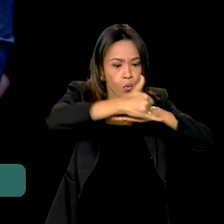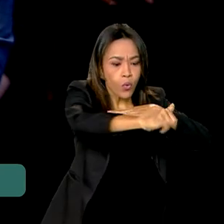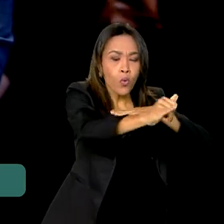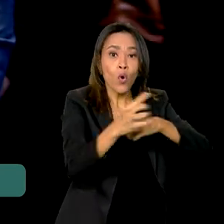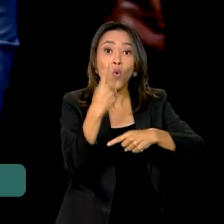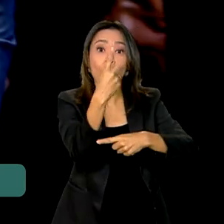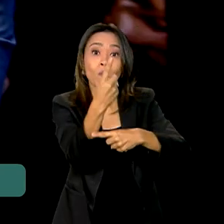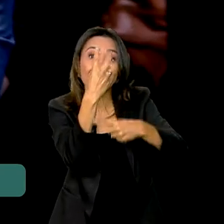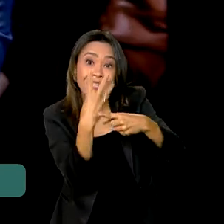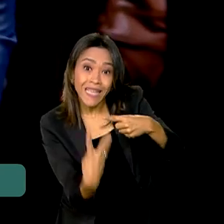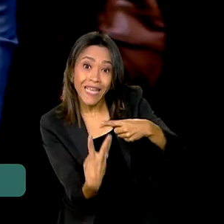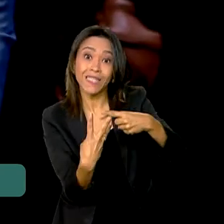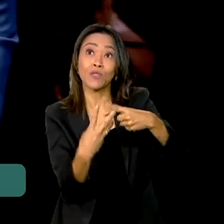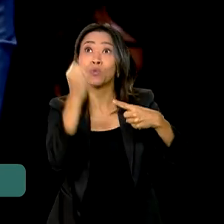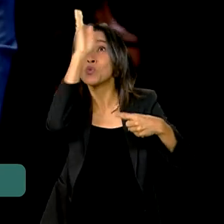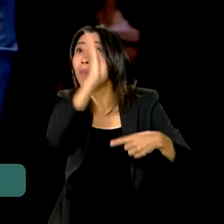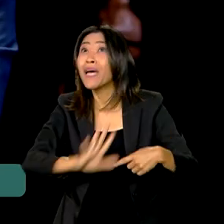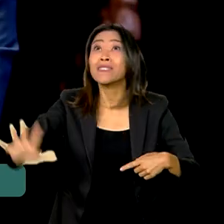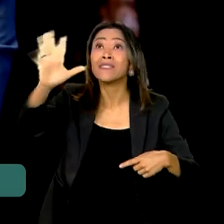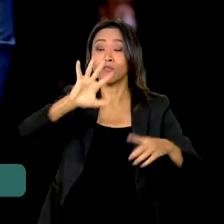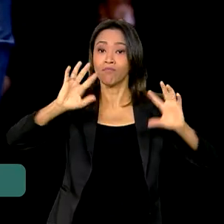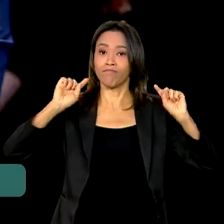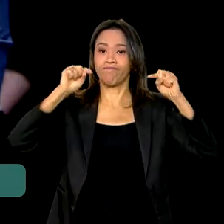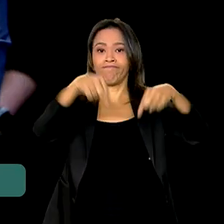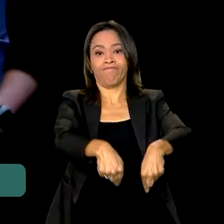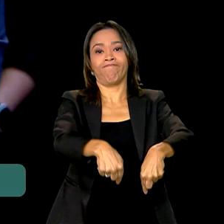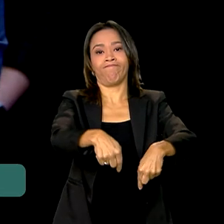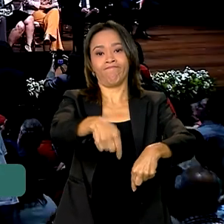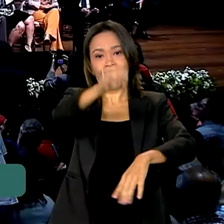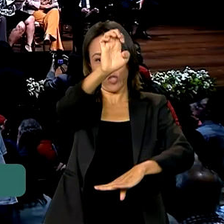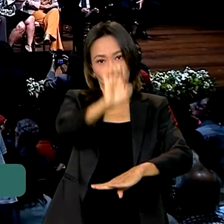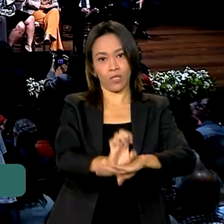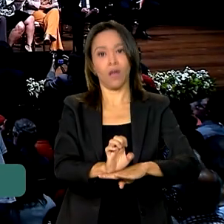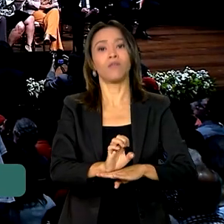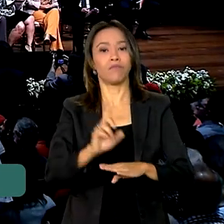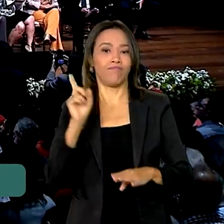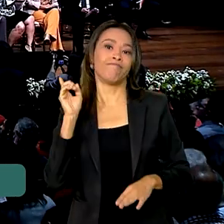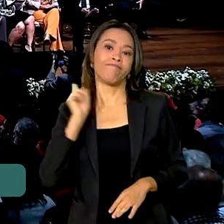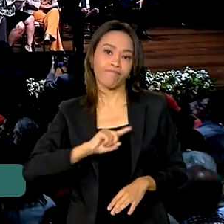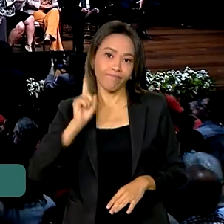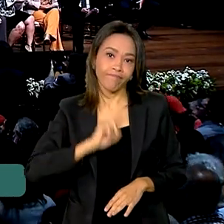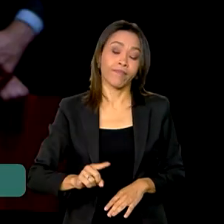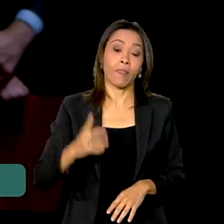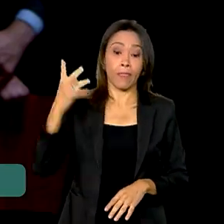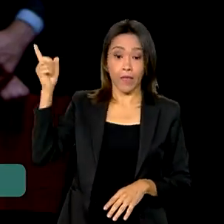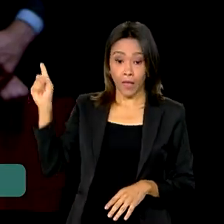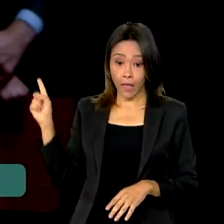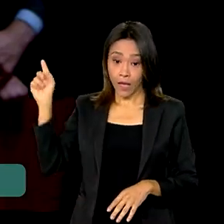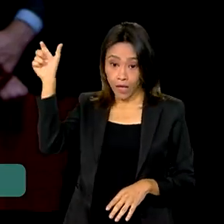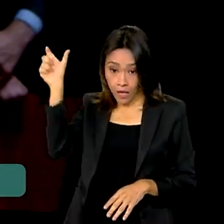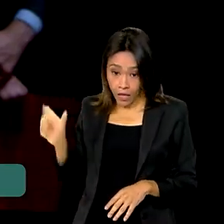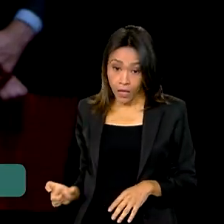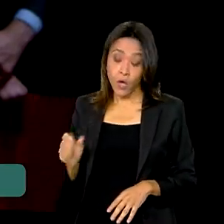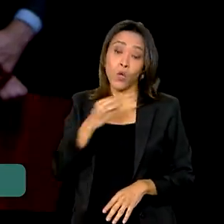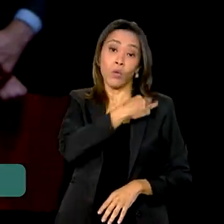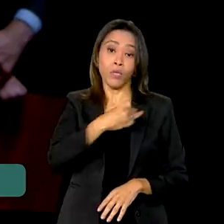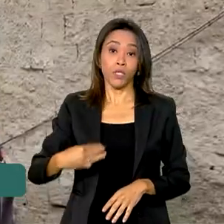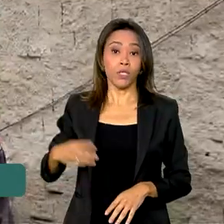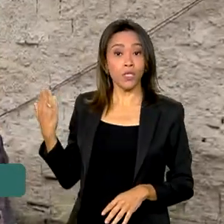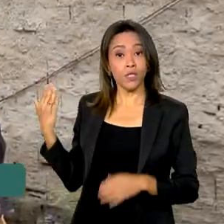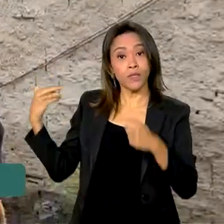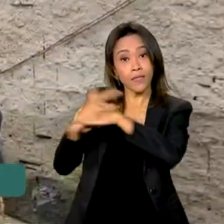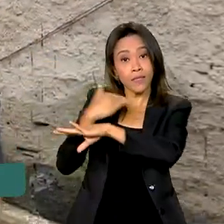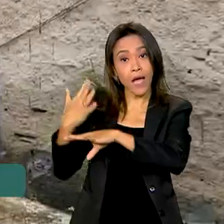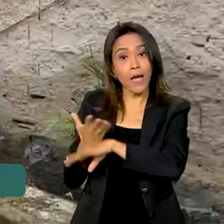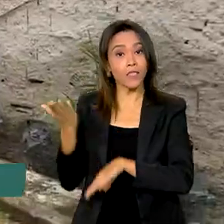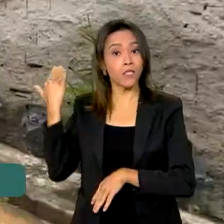o potencial do Brasil está aqui, em terras mineiras. No estado, o ministro das Cidades anunciou recursos